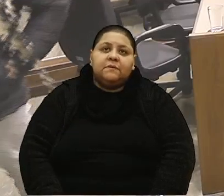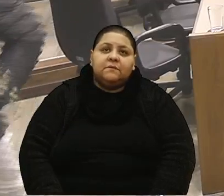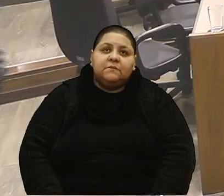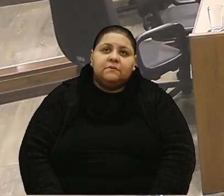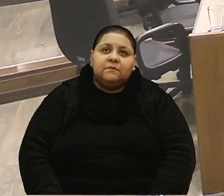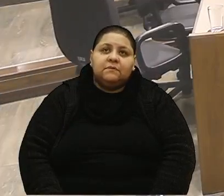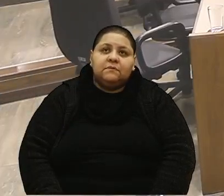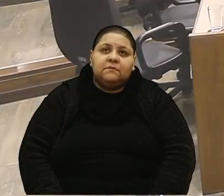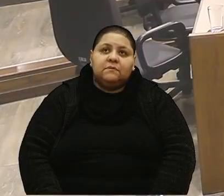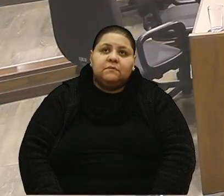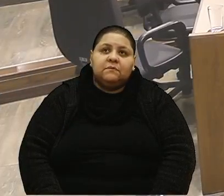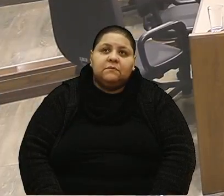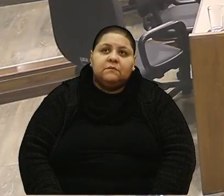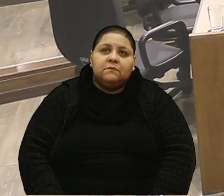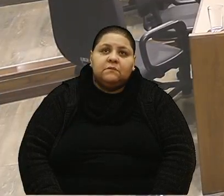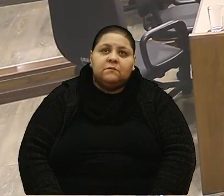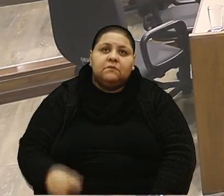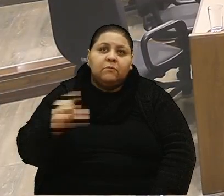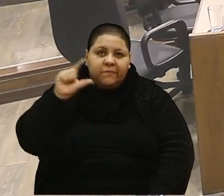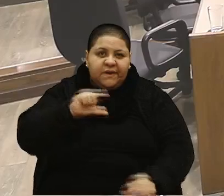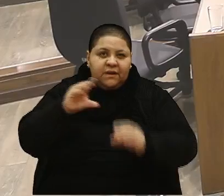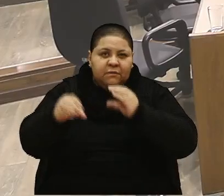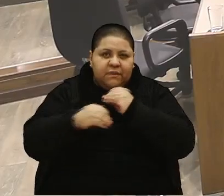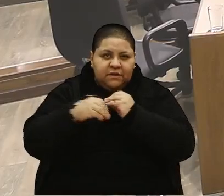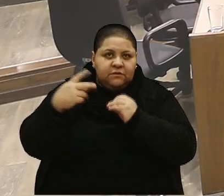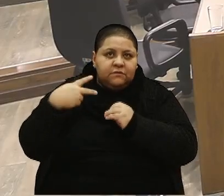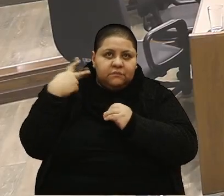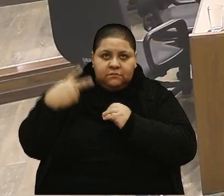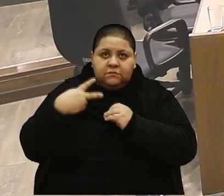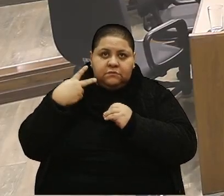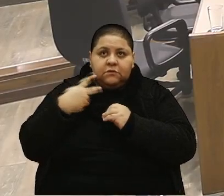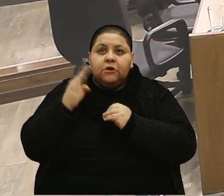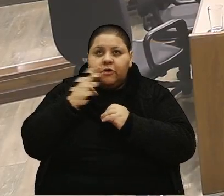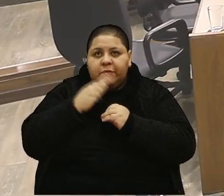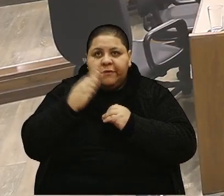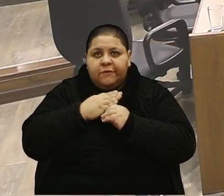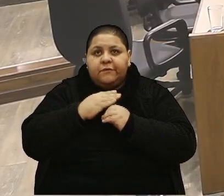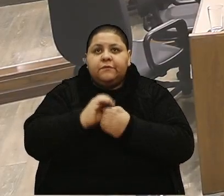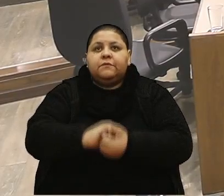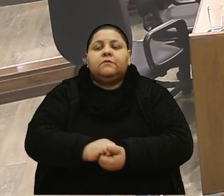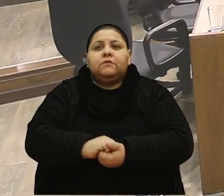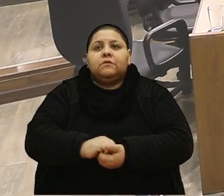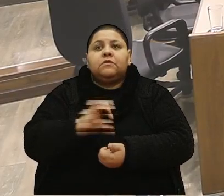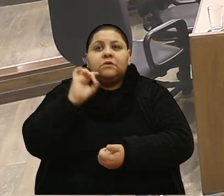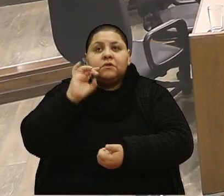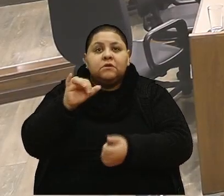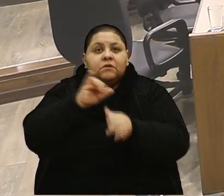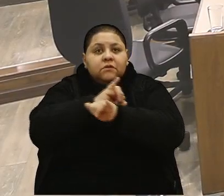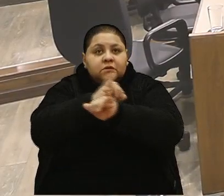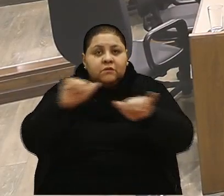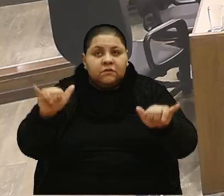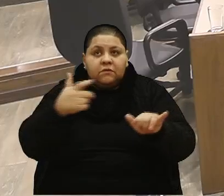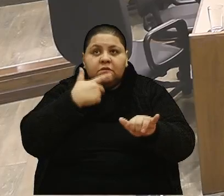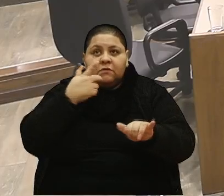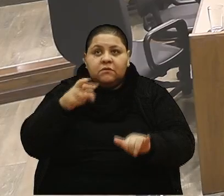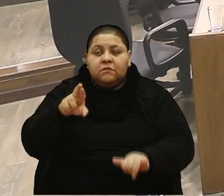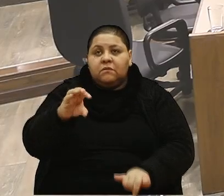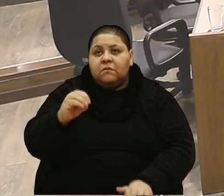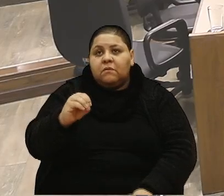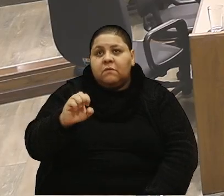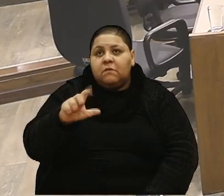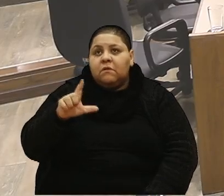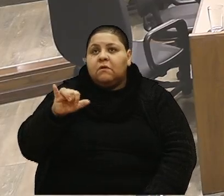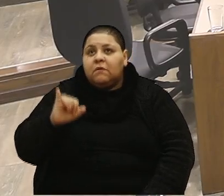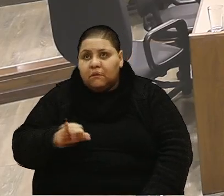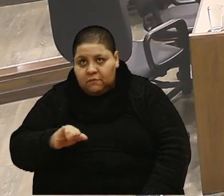Um pequena parte, vereador, só para mim falar da... Se for breve, sim. Bem rapidinho. Só informar, então, que eu falei com a Roseli que o leito